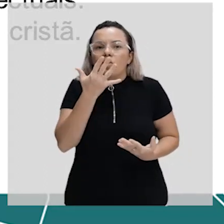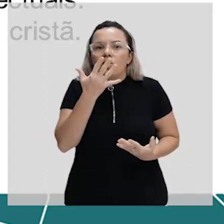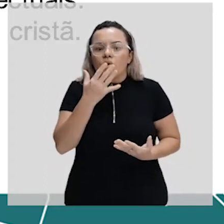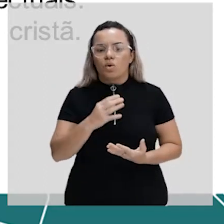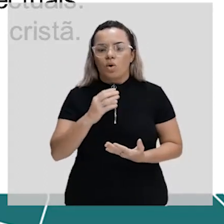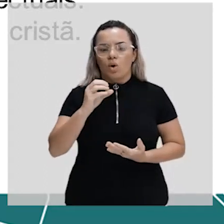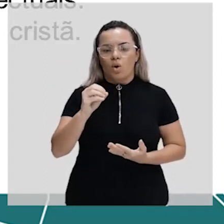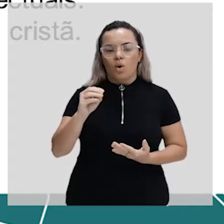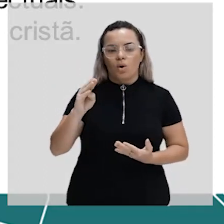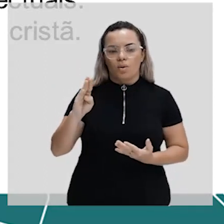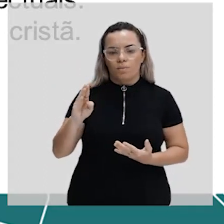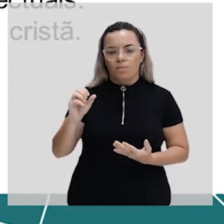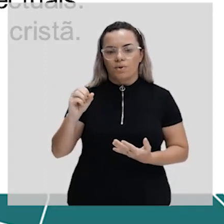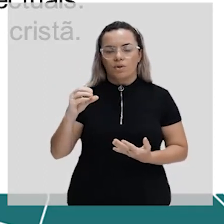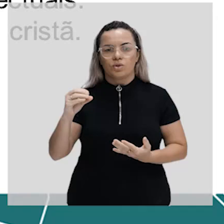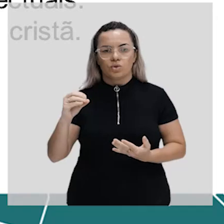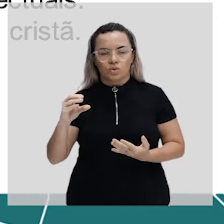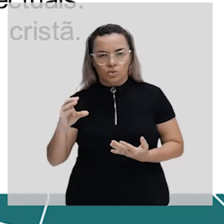Escura.